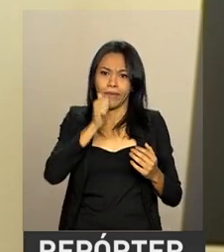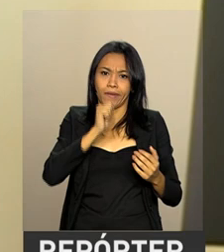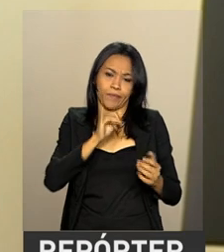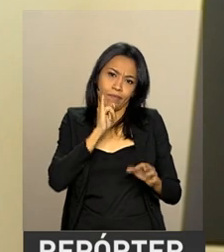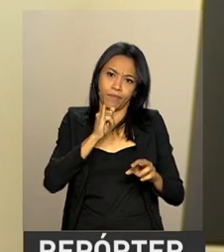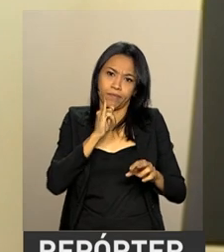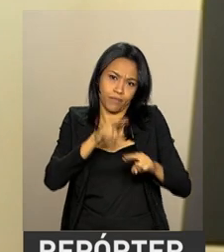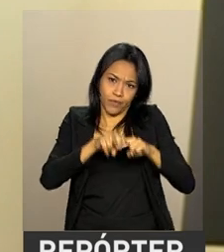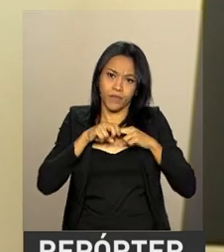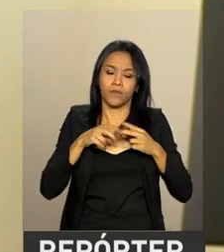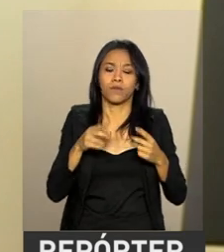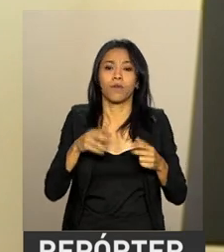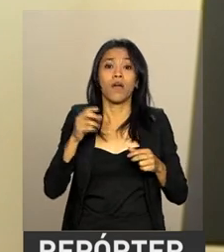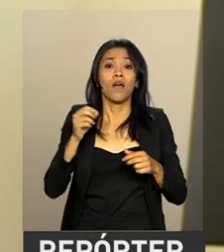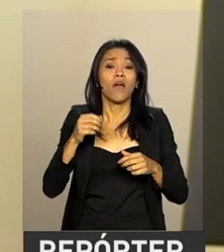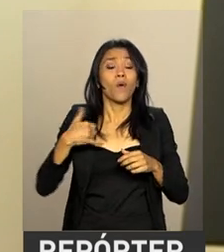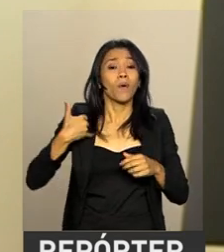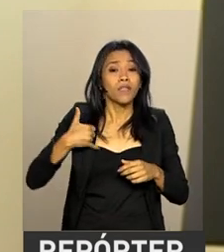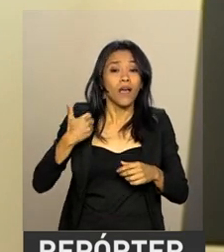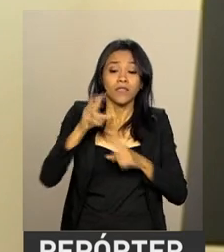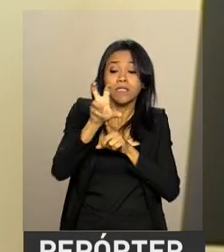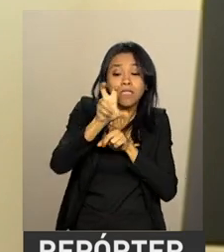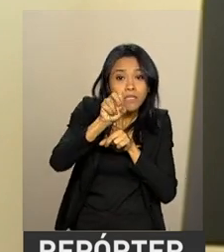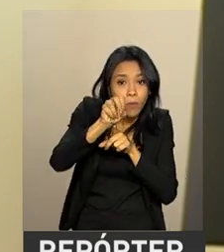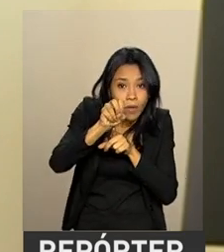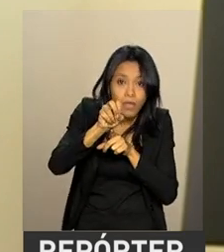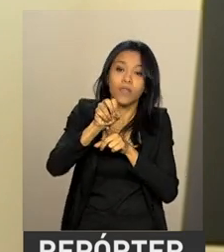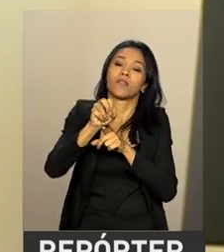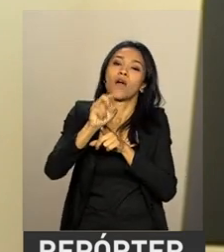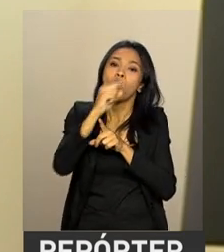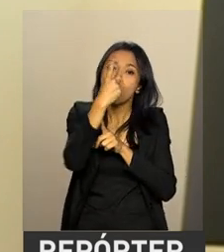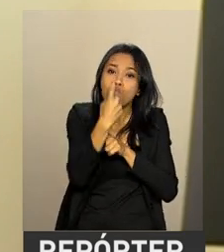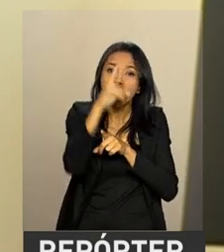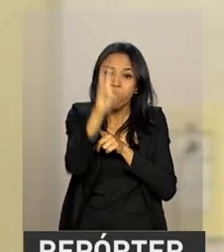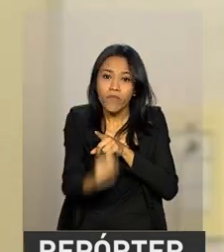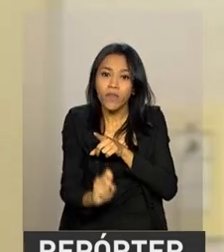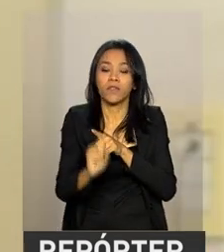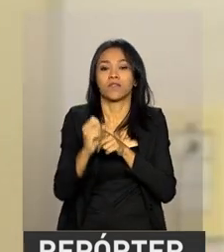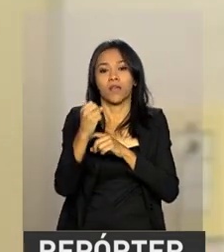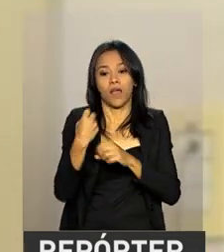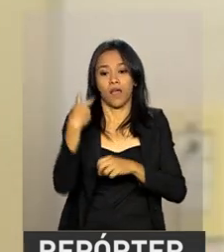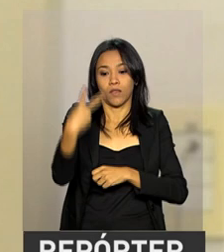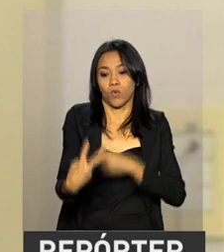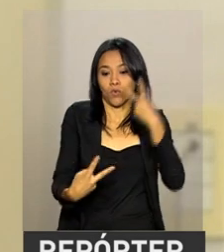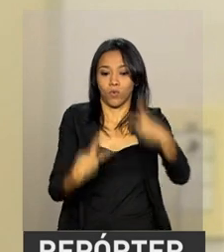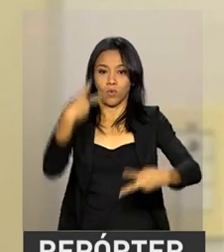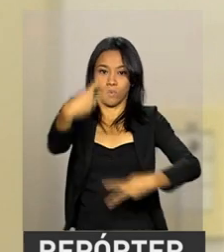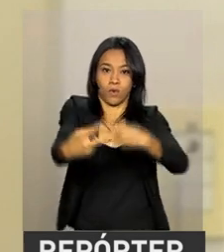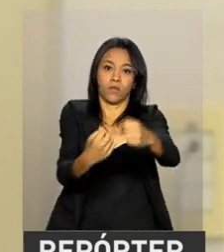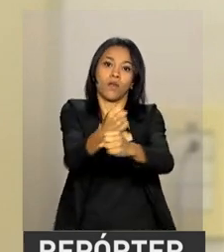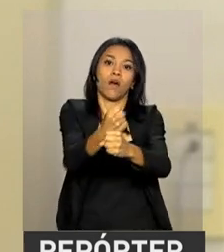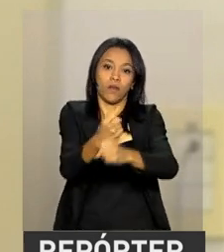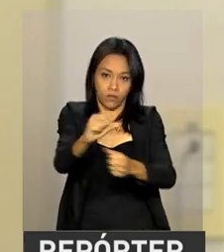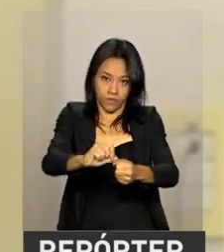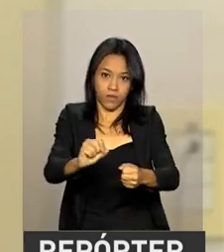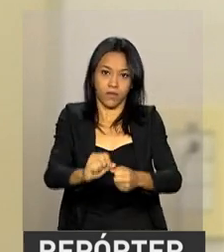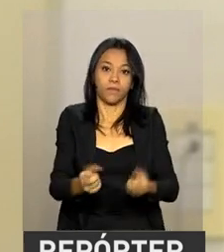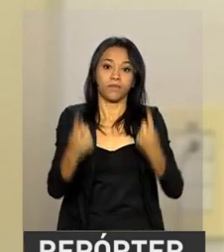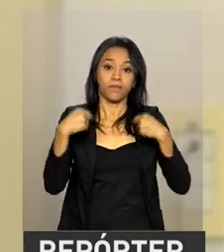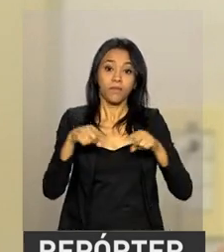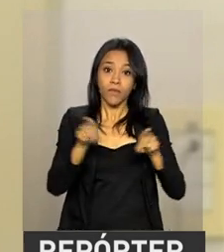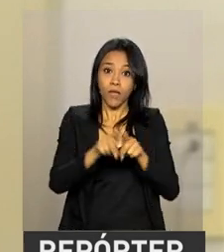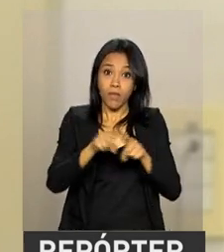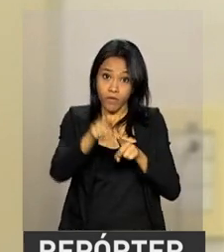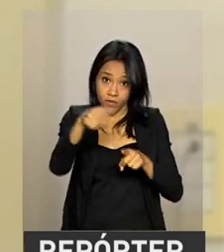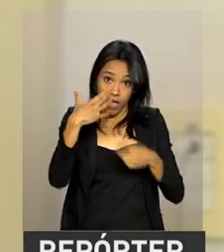por isso, nossa recomendação de fazer a partir dos 50 anos, uma vez a cada 2 anos. Estar atenta aos sinais do corpo também ajuda